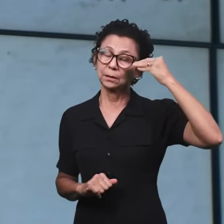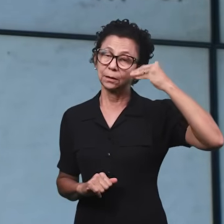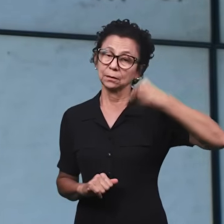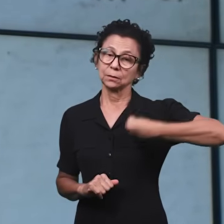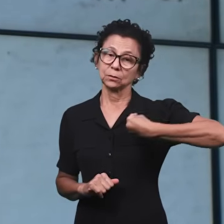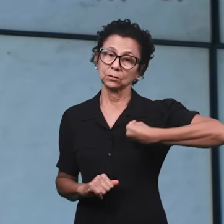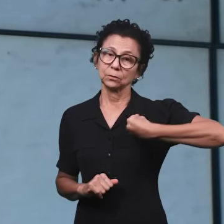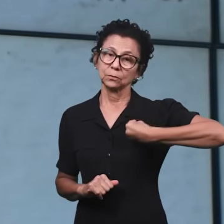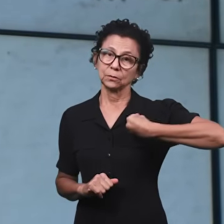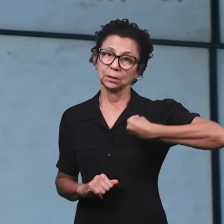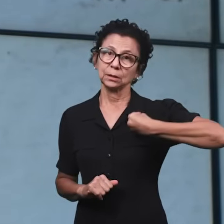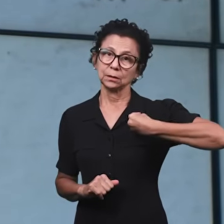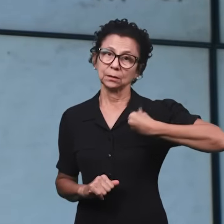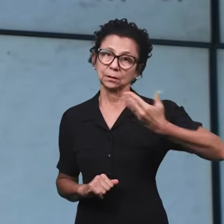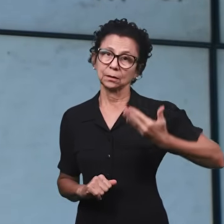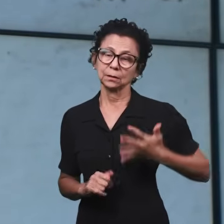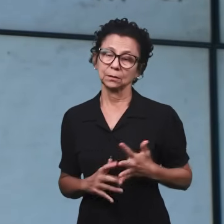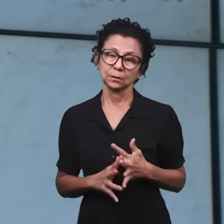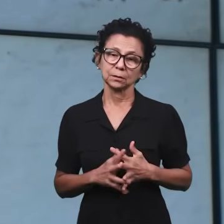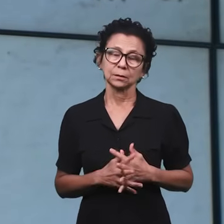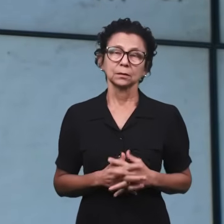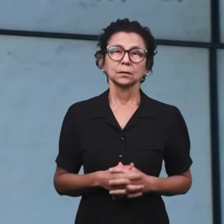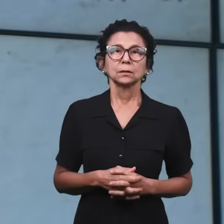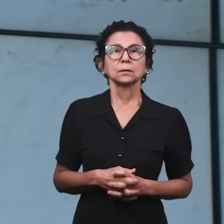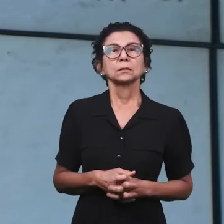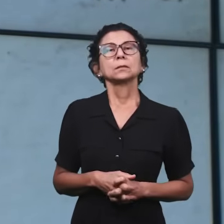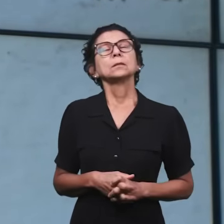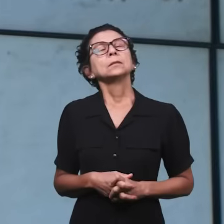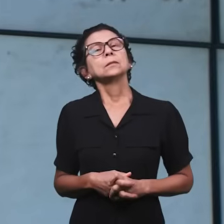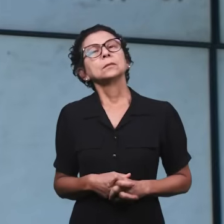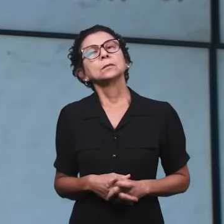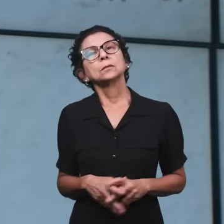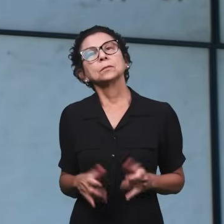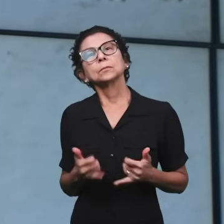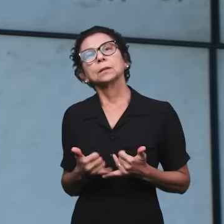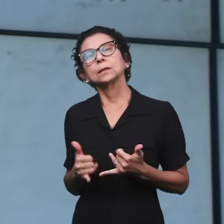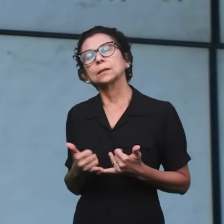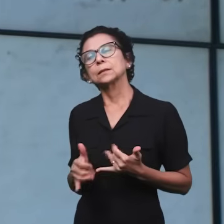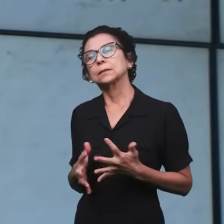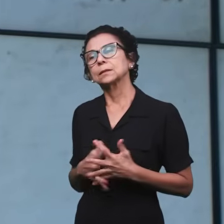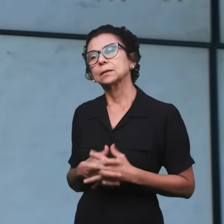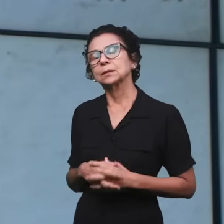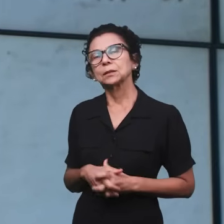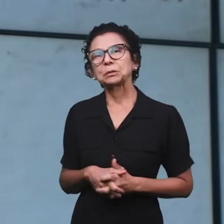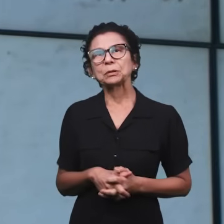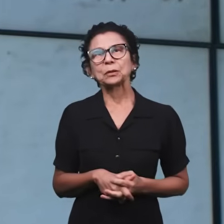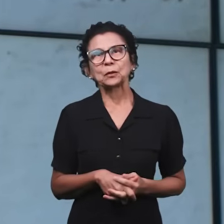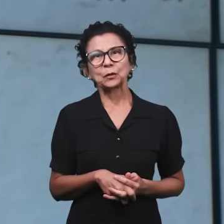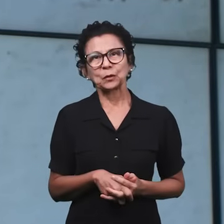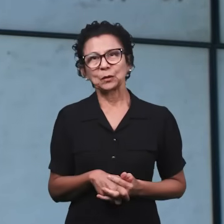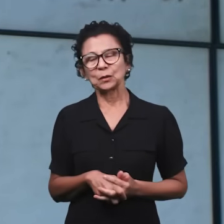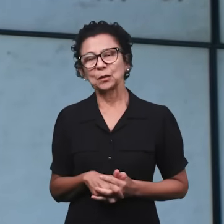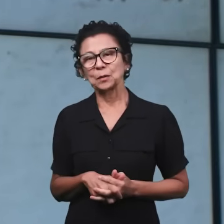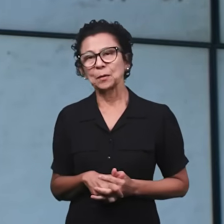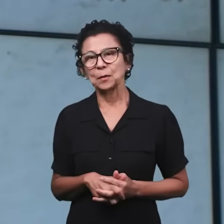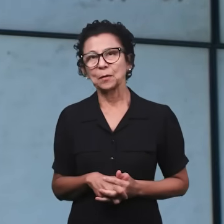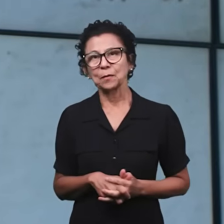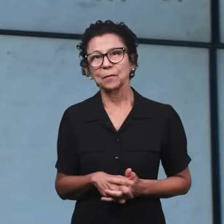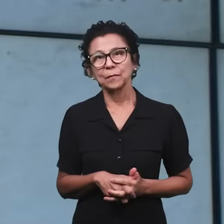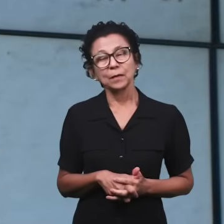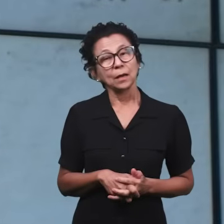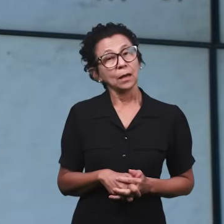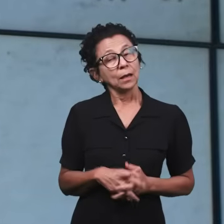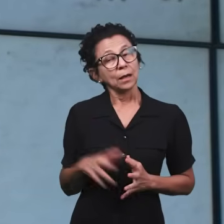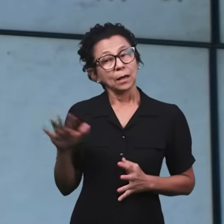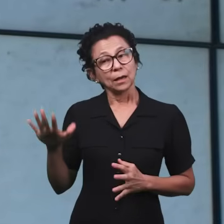vida antes dos filhos. Então, o que nos parece é que os pais, todos nós precisamos nos vigiar primeiro, porque